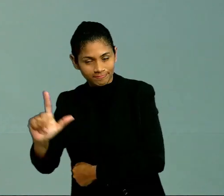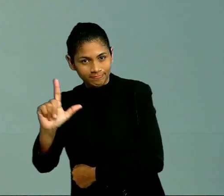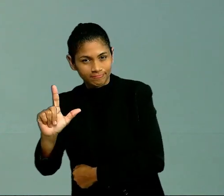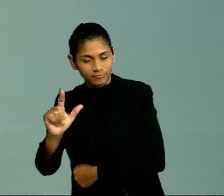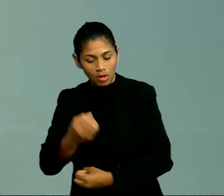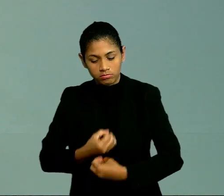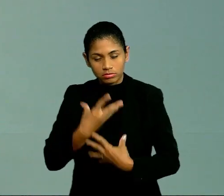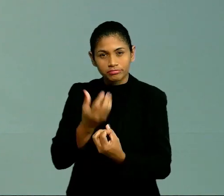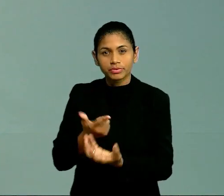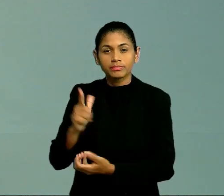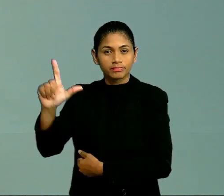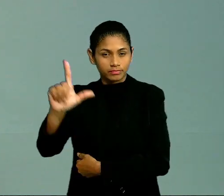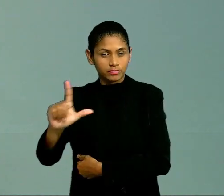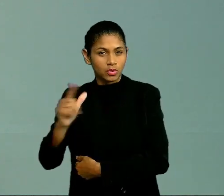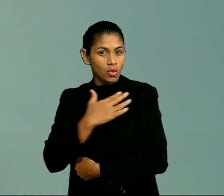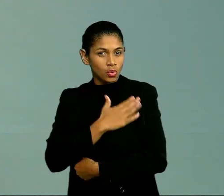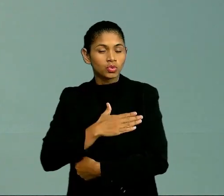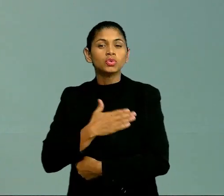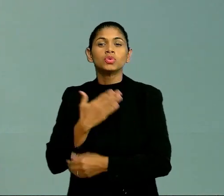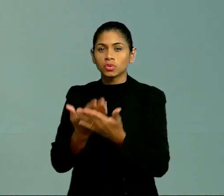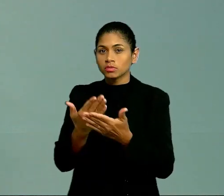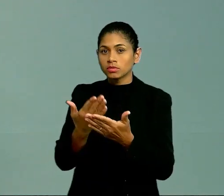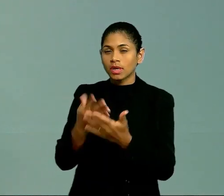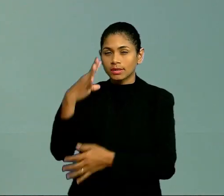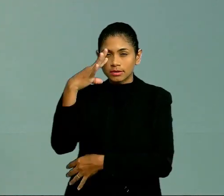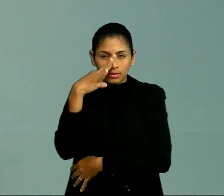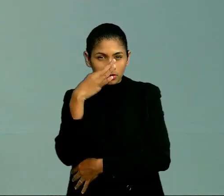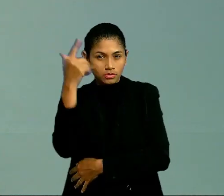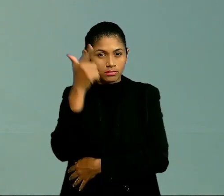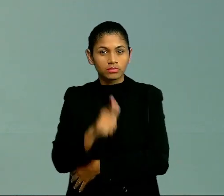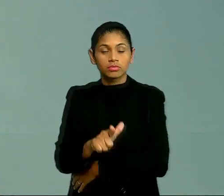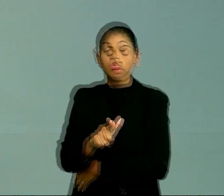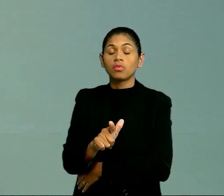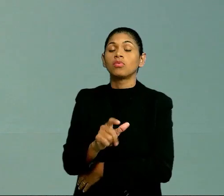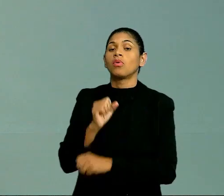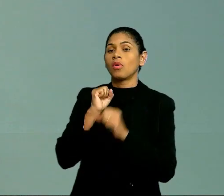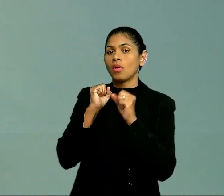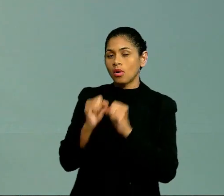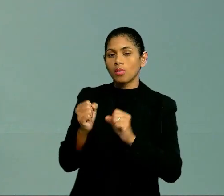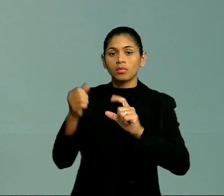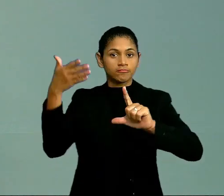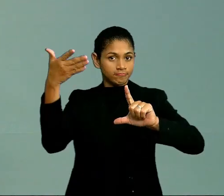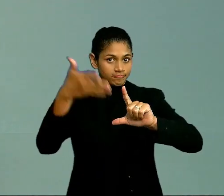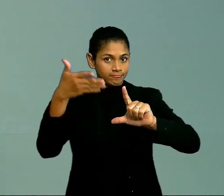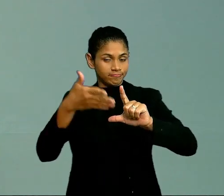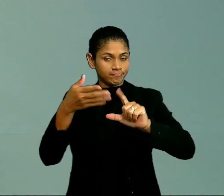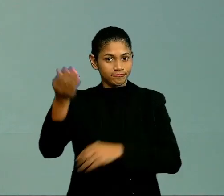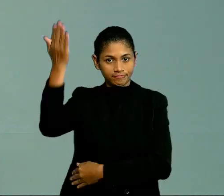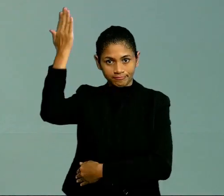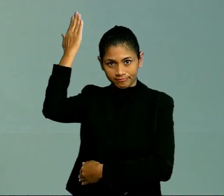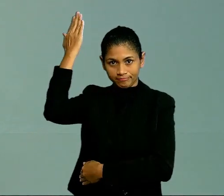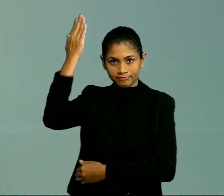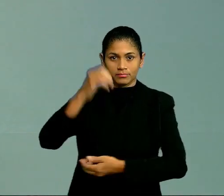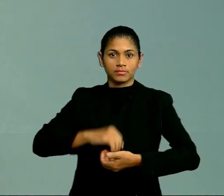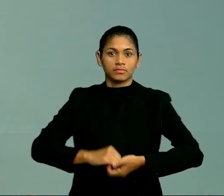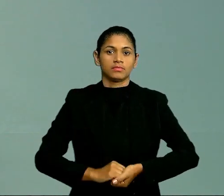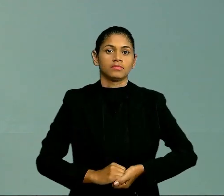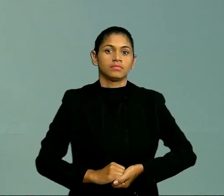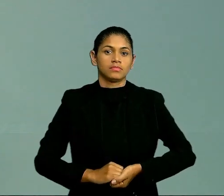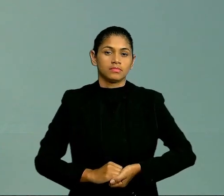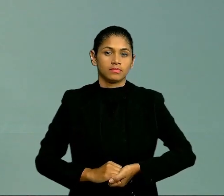literárias? Gostou dessa aula? Quer assisti-la novamente? Você pode acessar as nossas plataformas digitais.